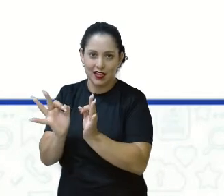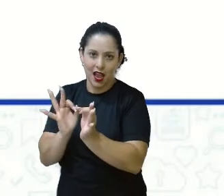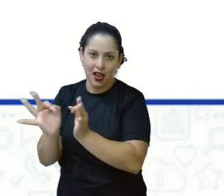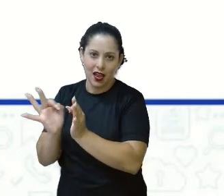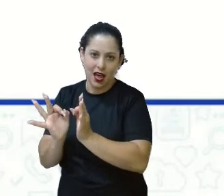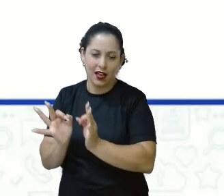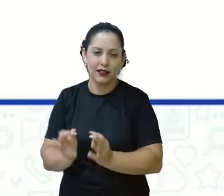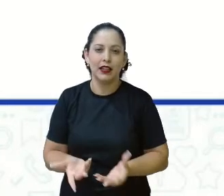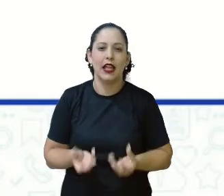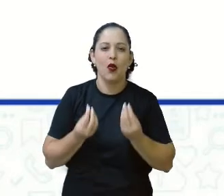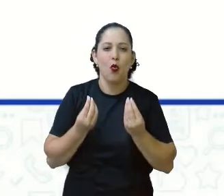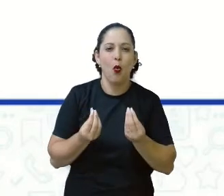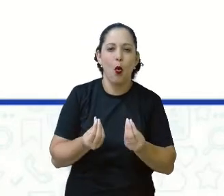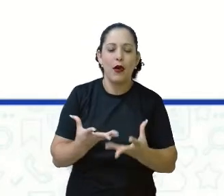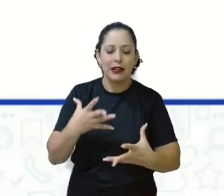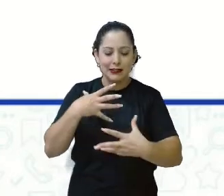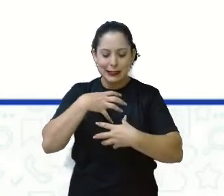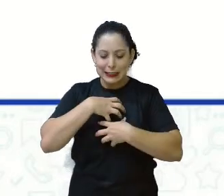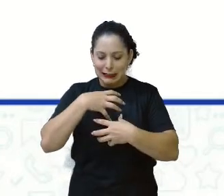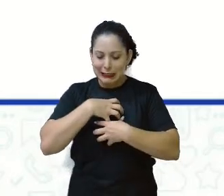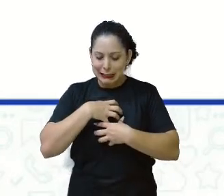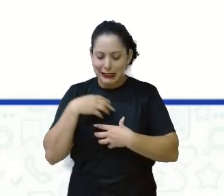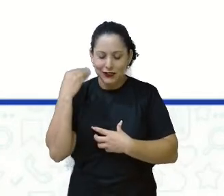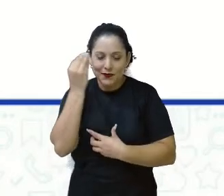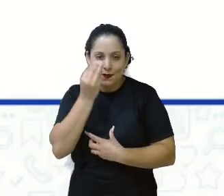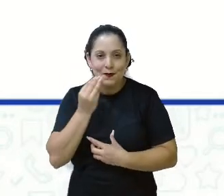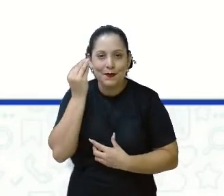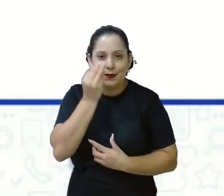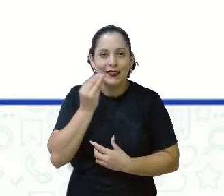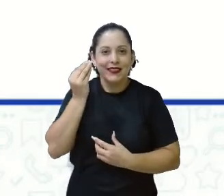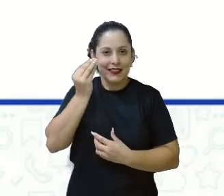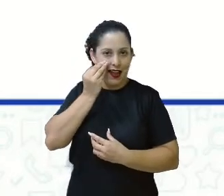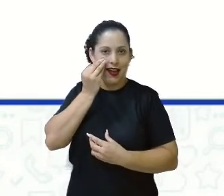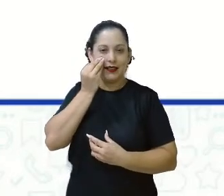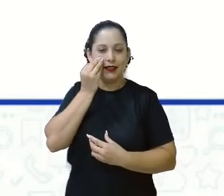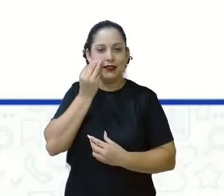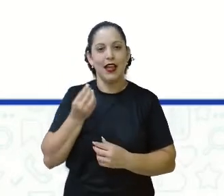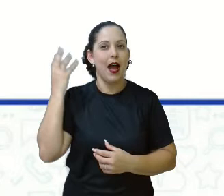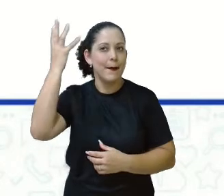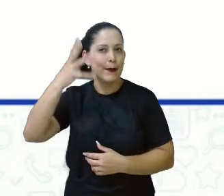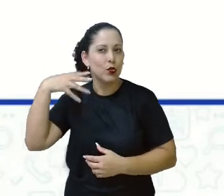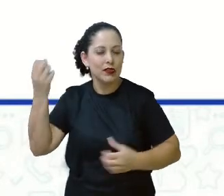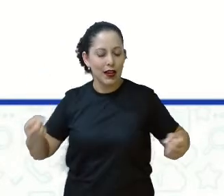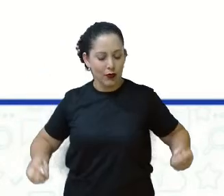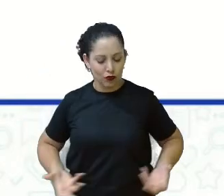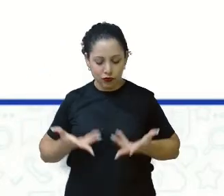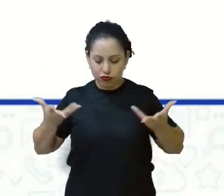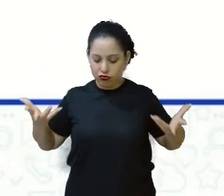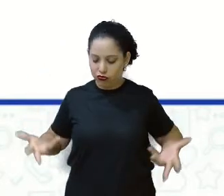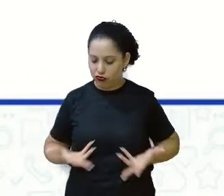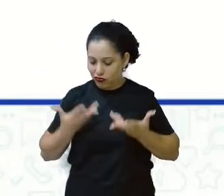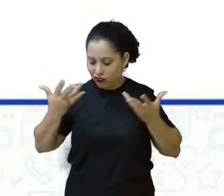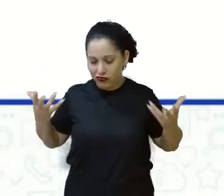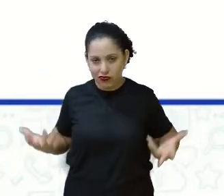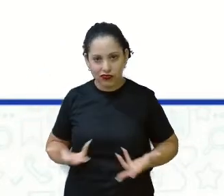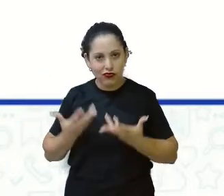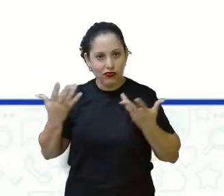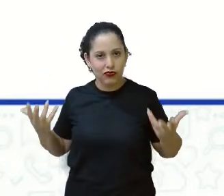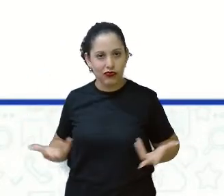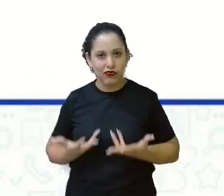coisa pensada, sentida, experimentada, tá? Ela vai mobilizar, né,